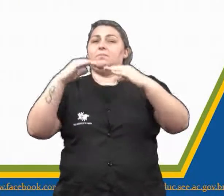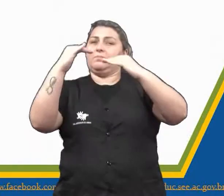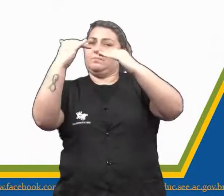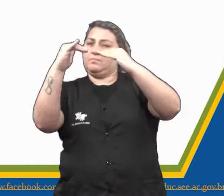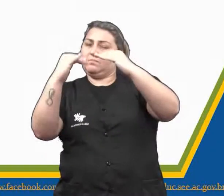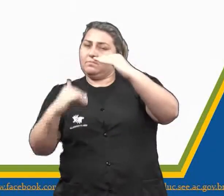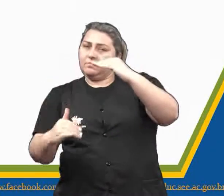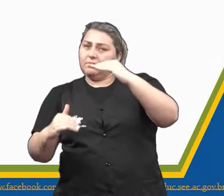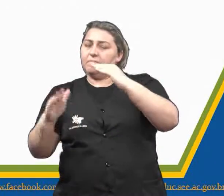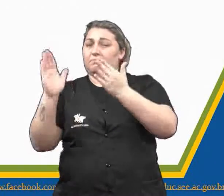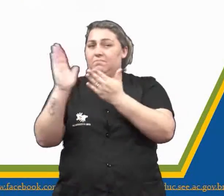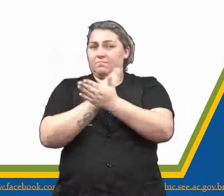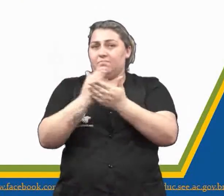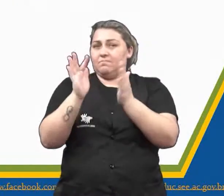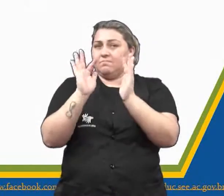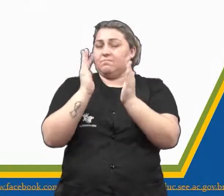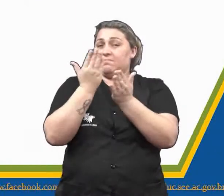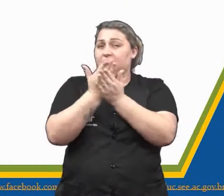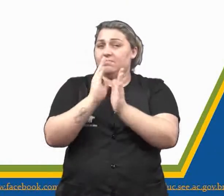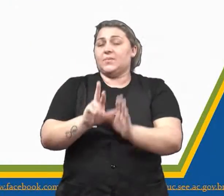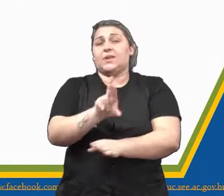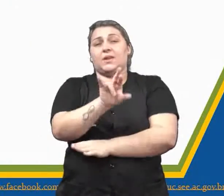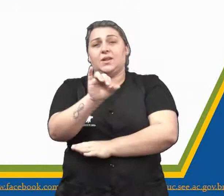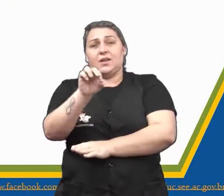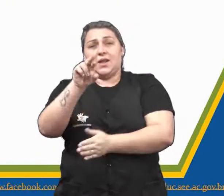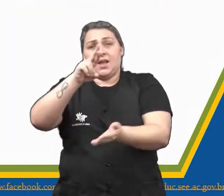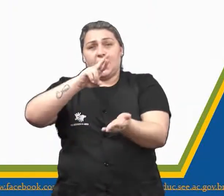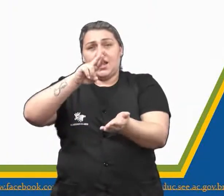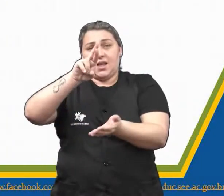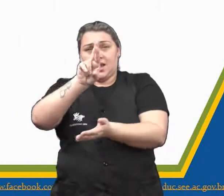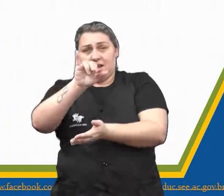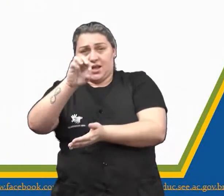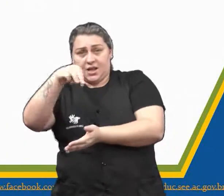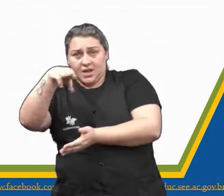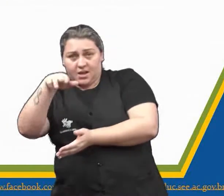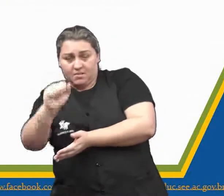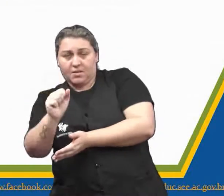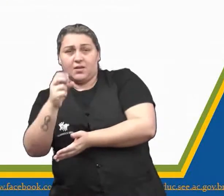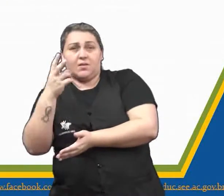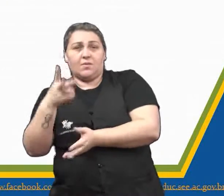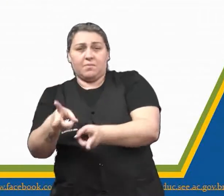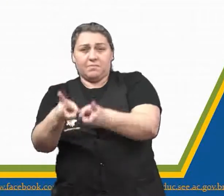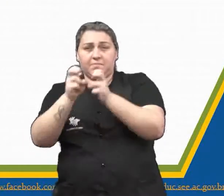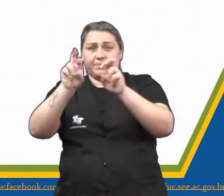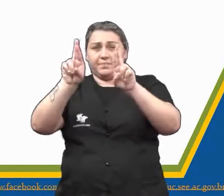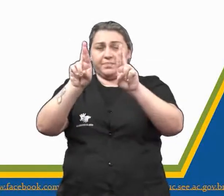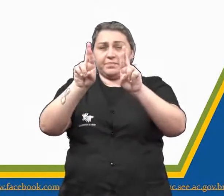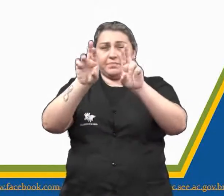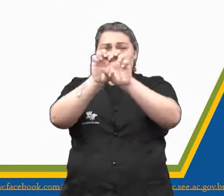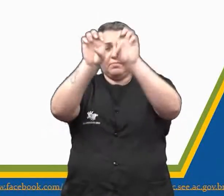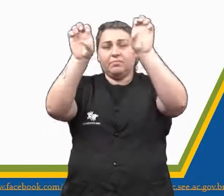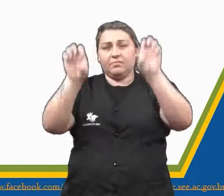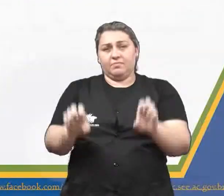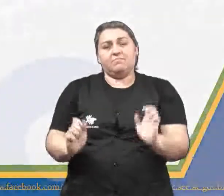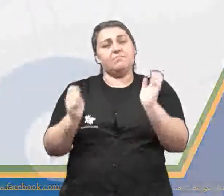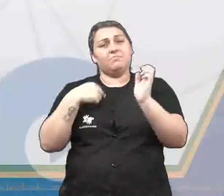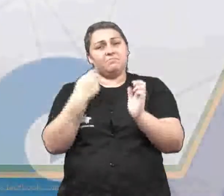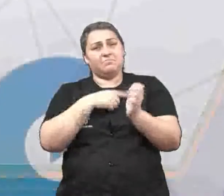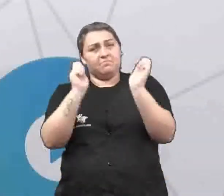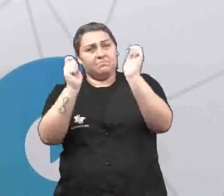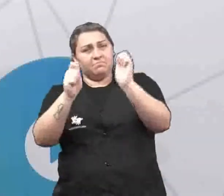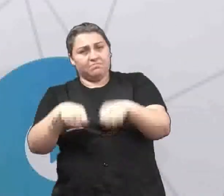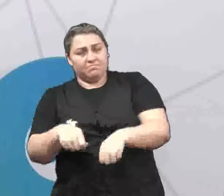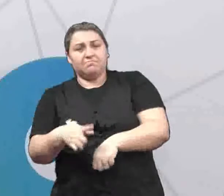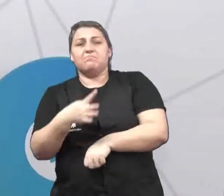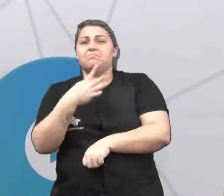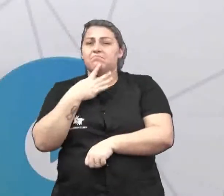né? Algumas vezes elas terminam em rimas. Então, observando essas estruturas, me fazem com que eu seja capaz de